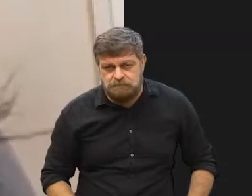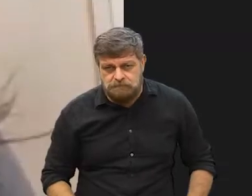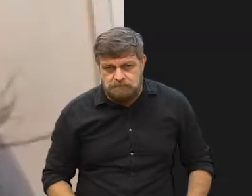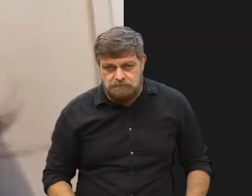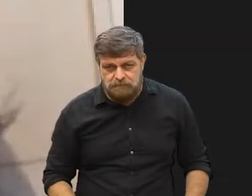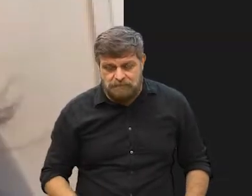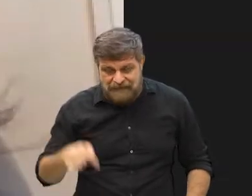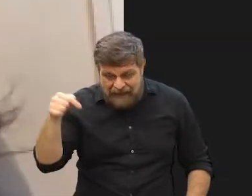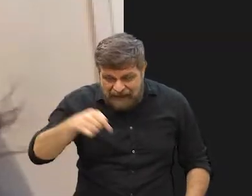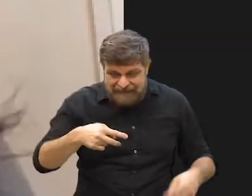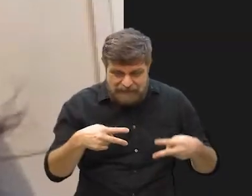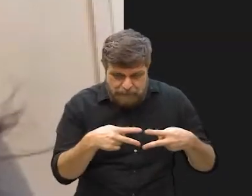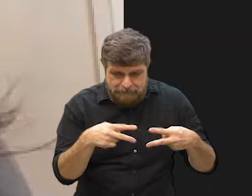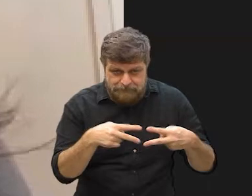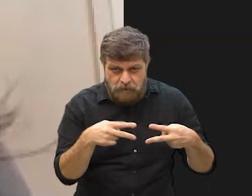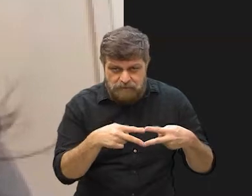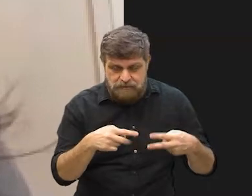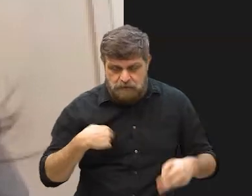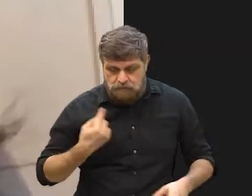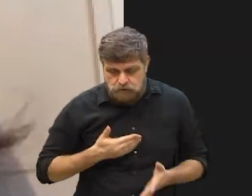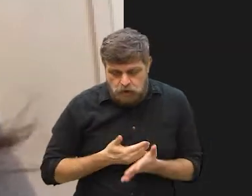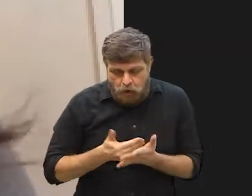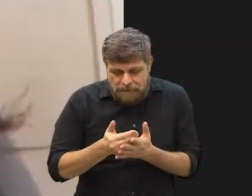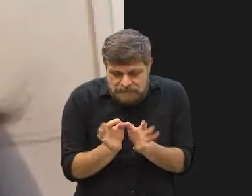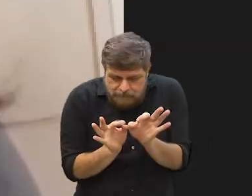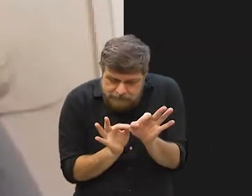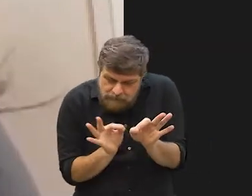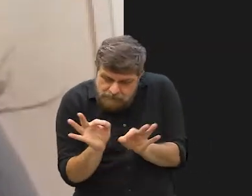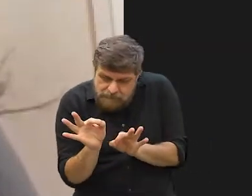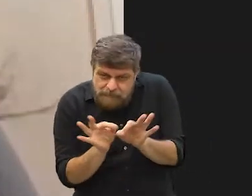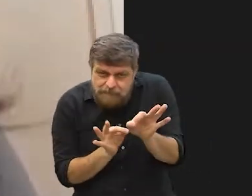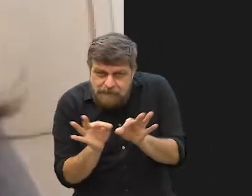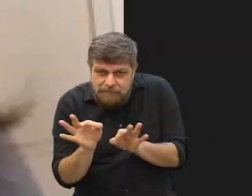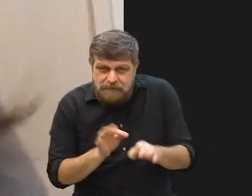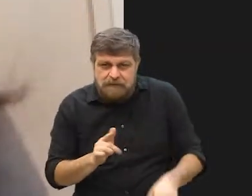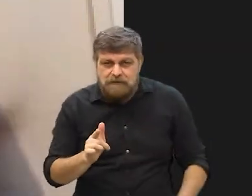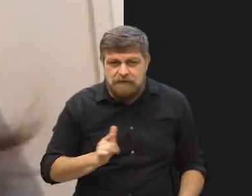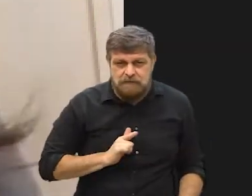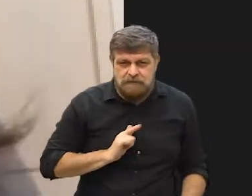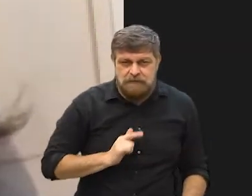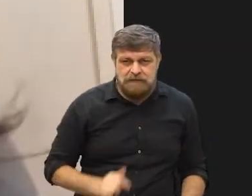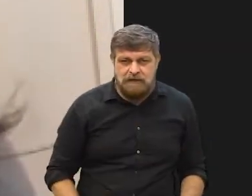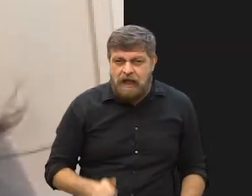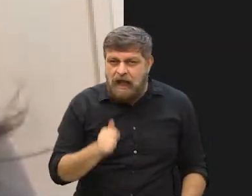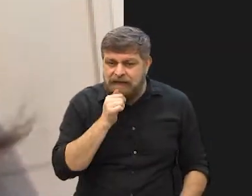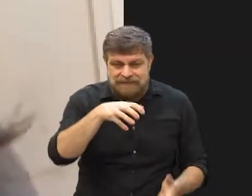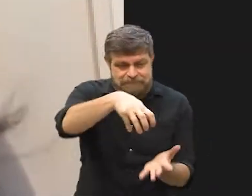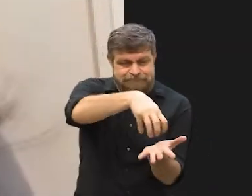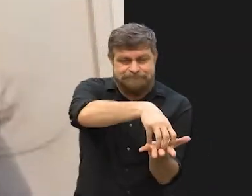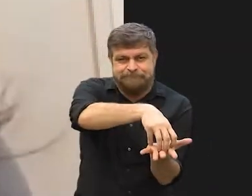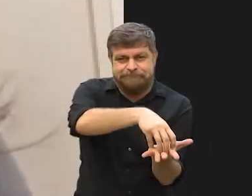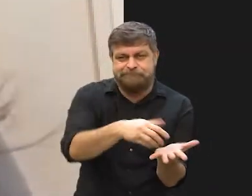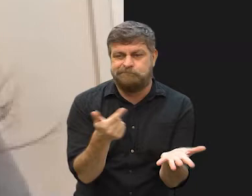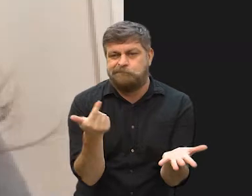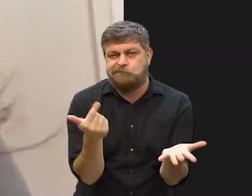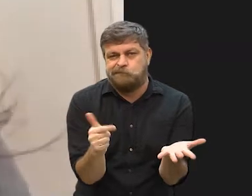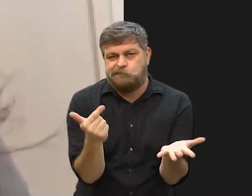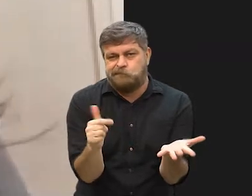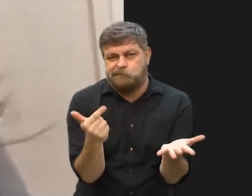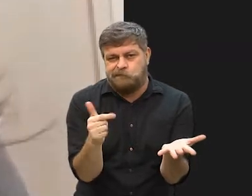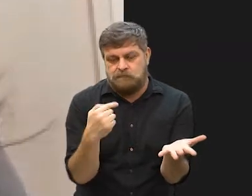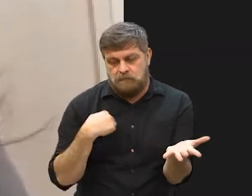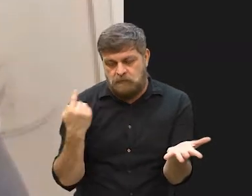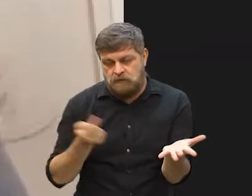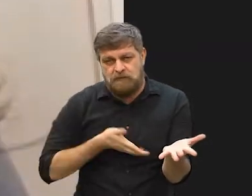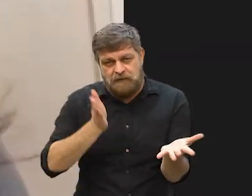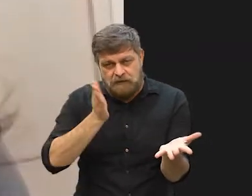Olha, aqui na cidade, quando a gente organiza, a gente ainda não tem sede, né? Nós não temos, nós